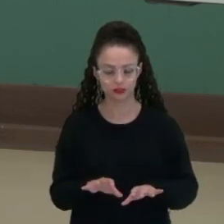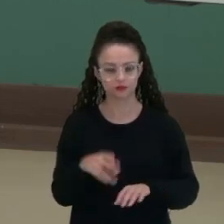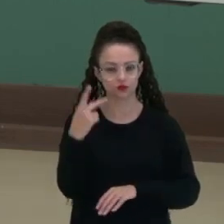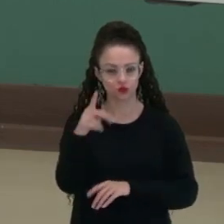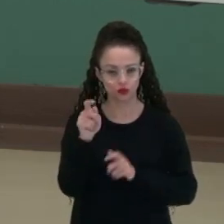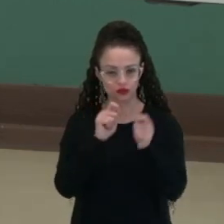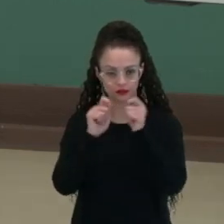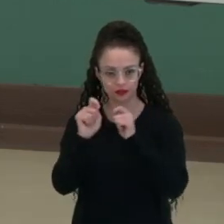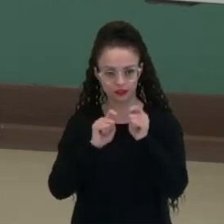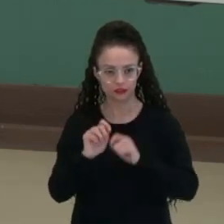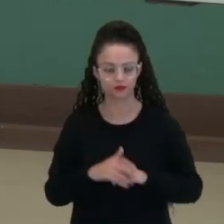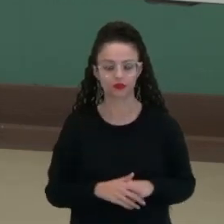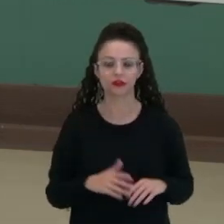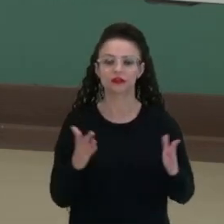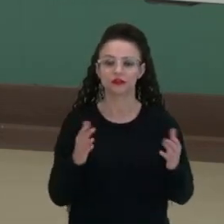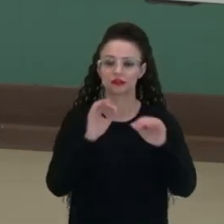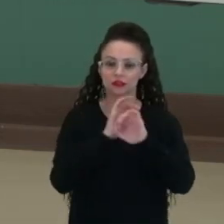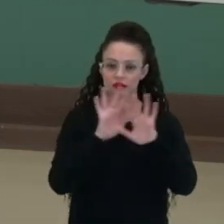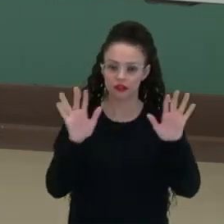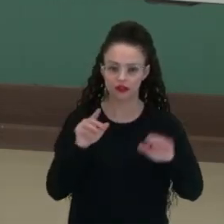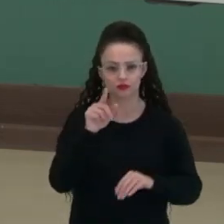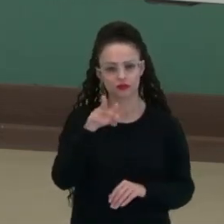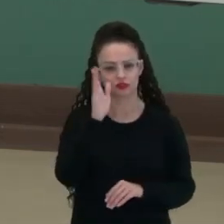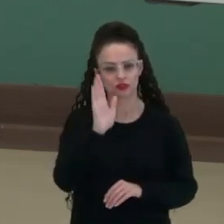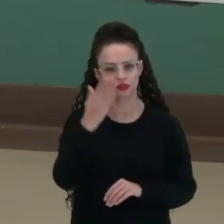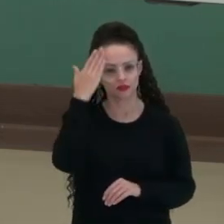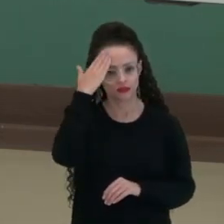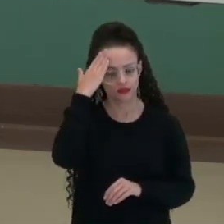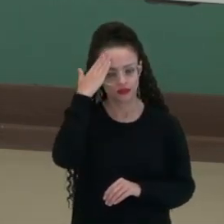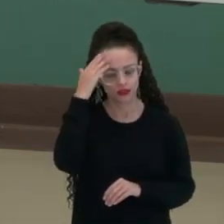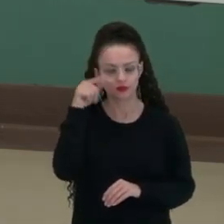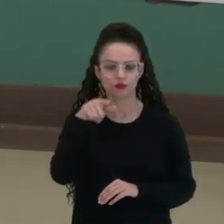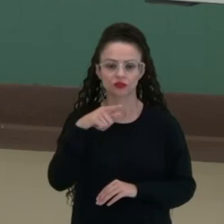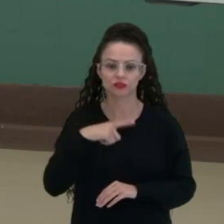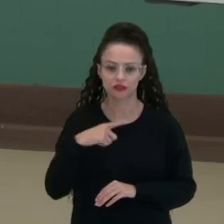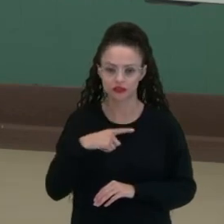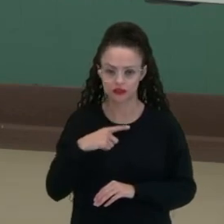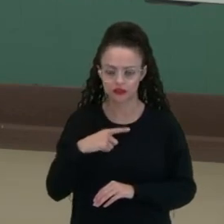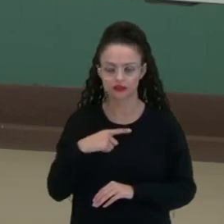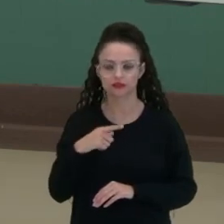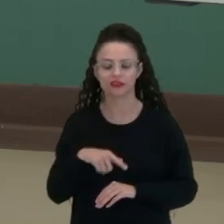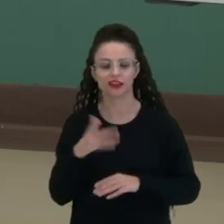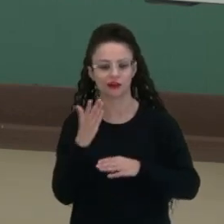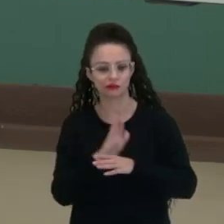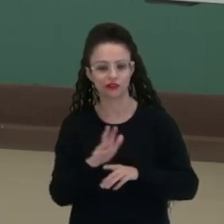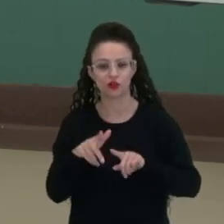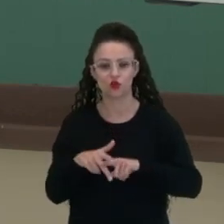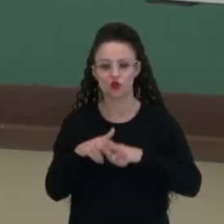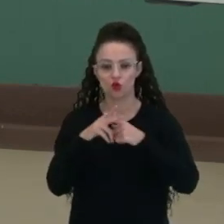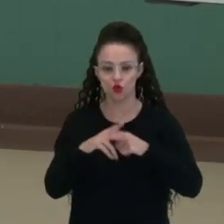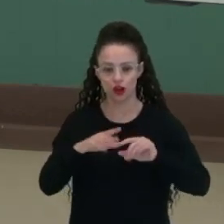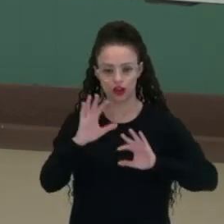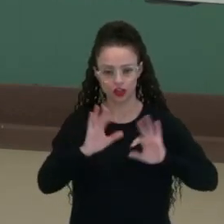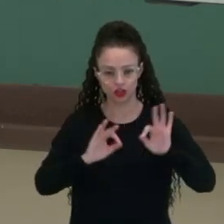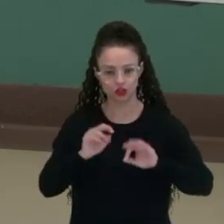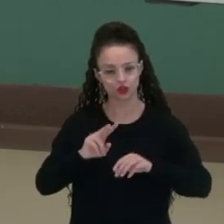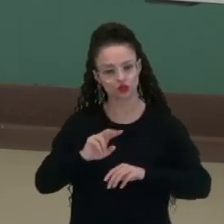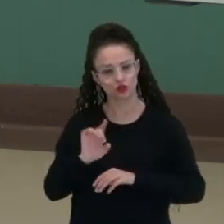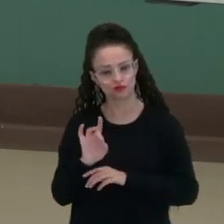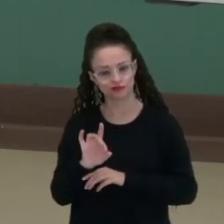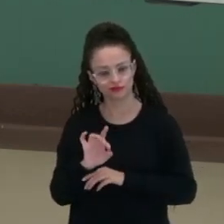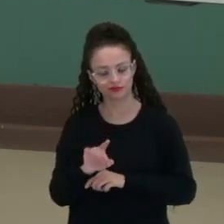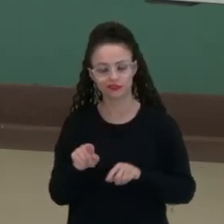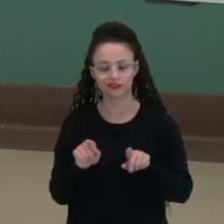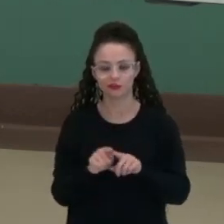entrevista. Claro que você já sabe que você tem o auxílio do corretor ortográfico, de um acompanhamento na estrutura